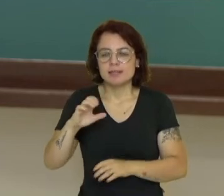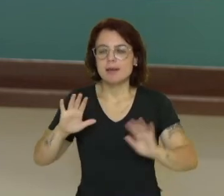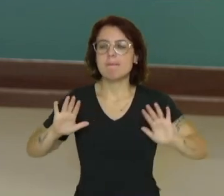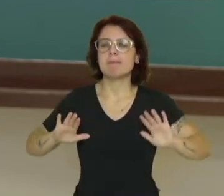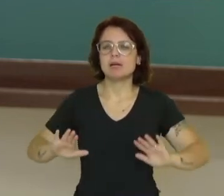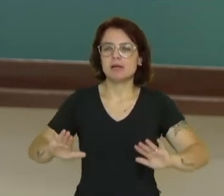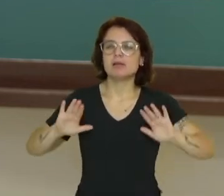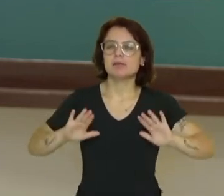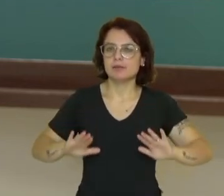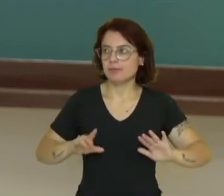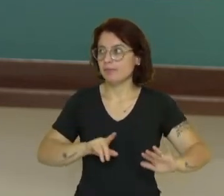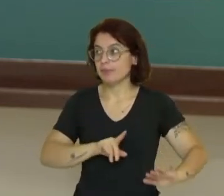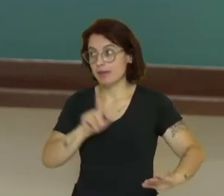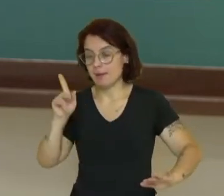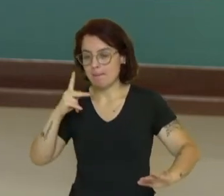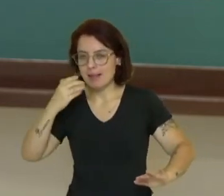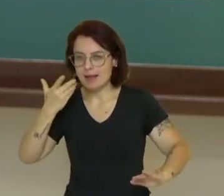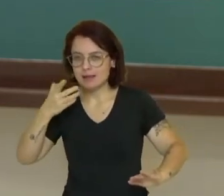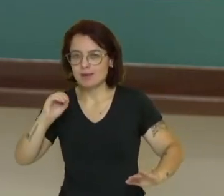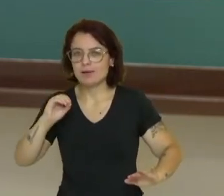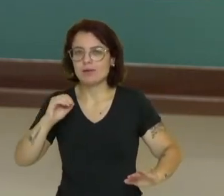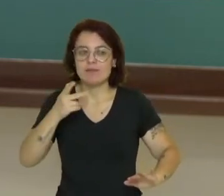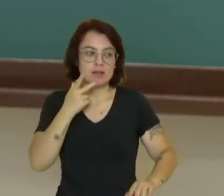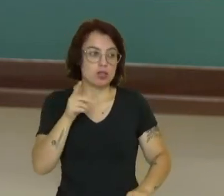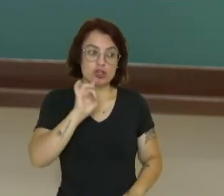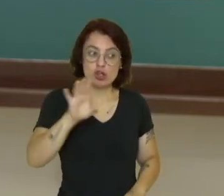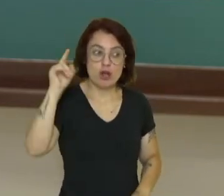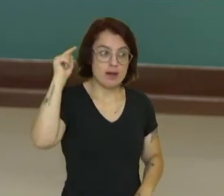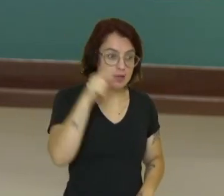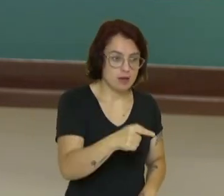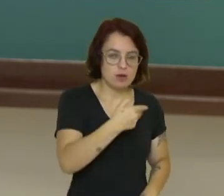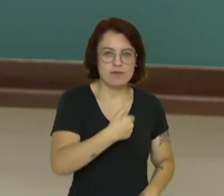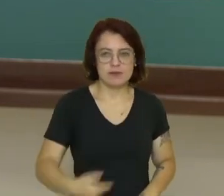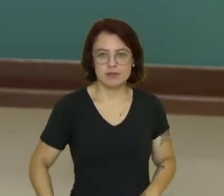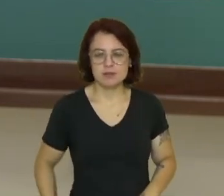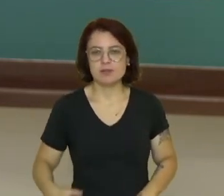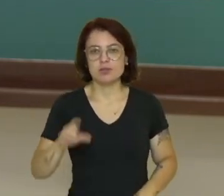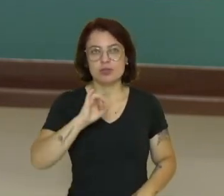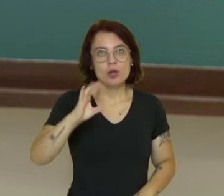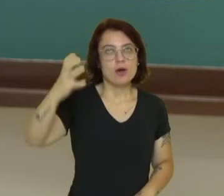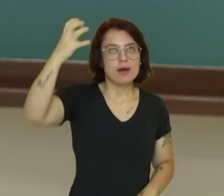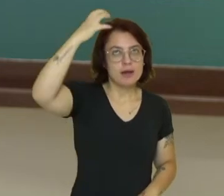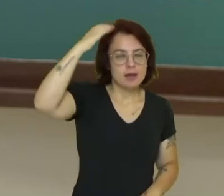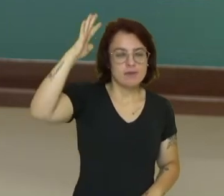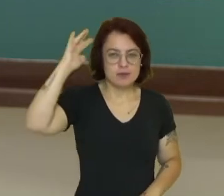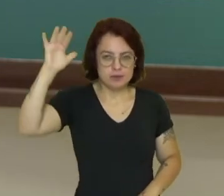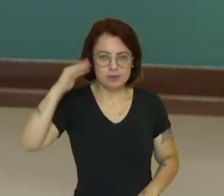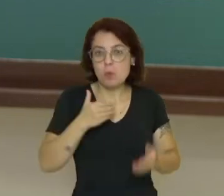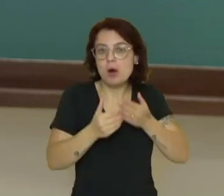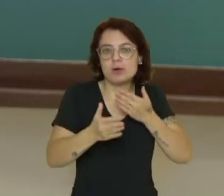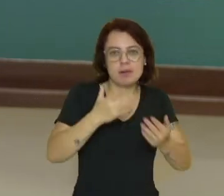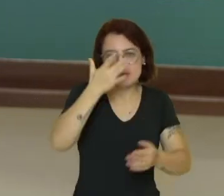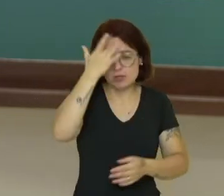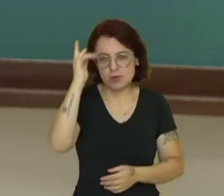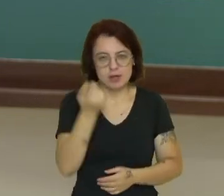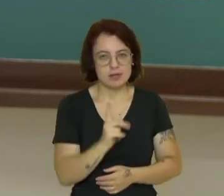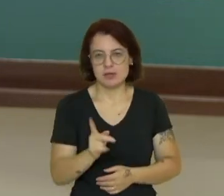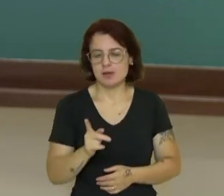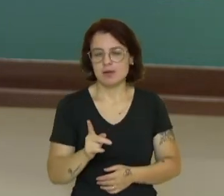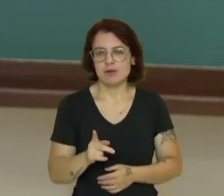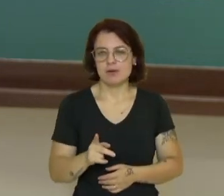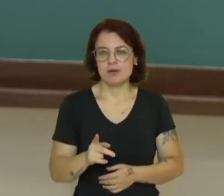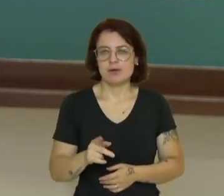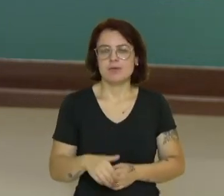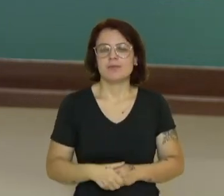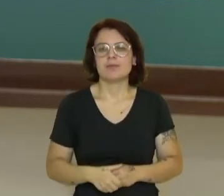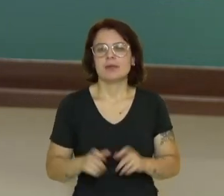Platão, né? Enquanto o Platão está dizendo assim, olha, só ele que tem que governar, é o rei filósofo, né? Não é qualquer um que pode ser